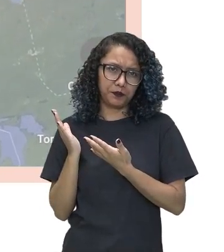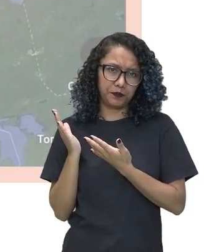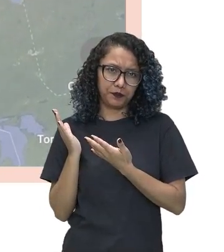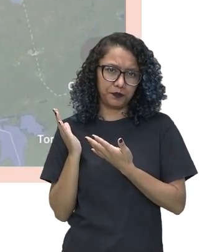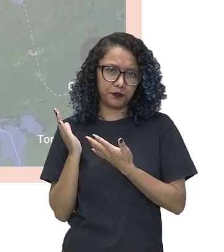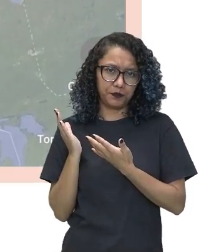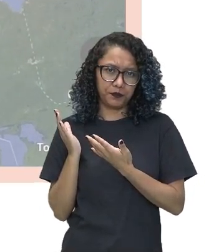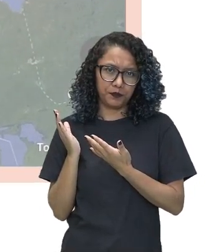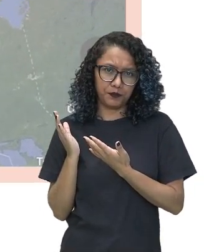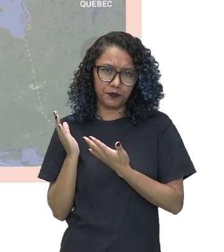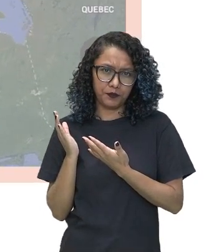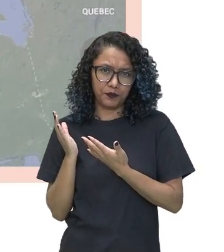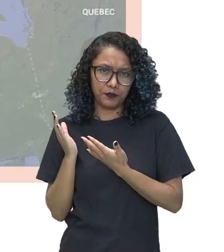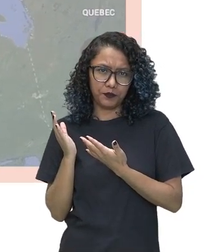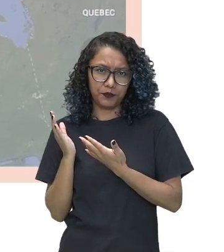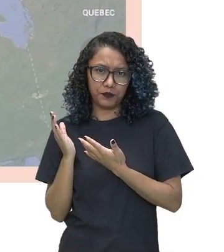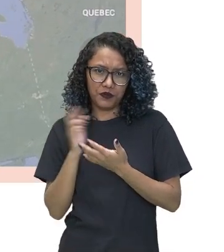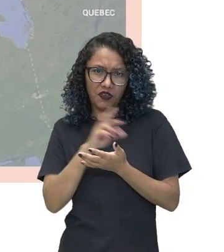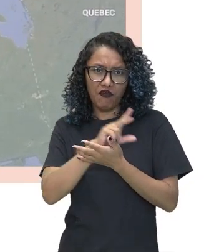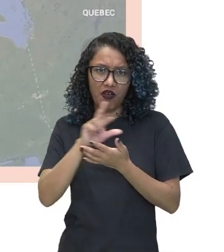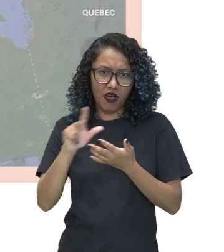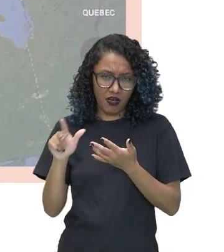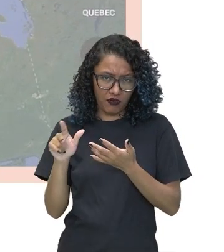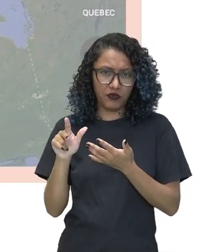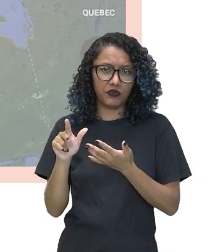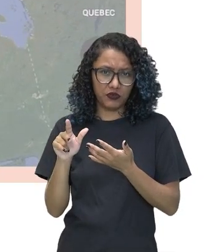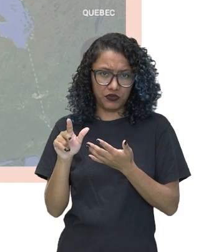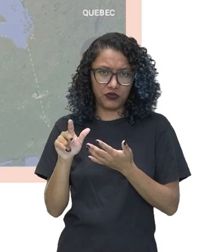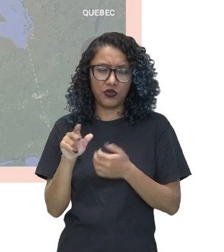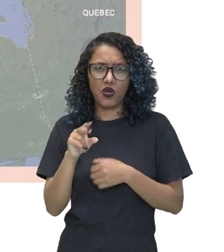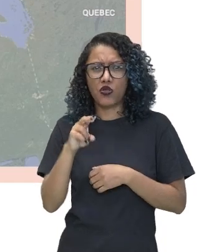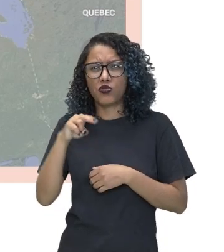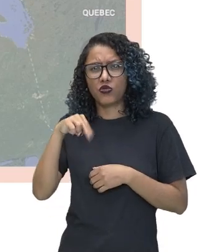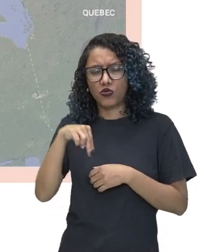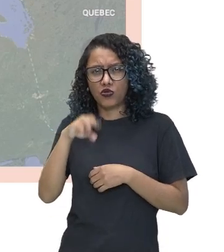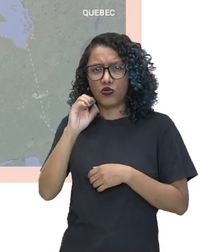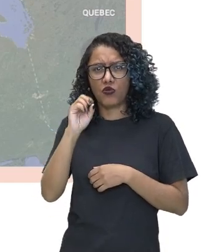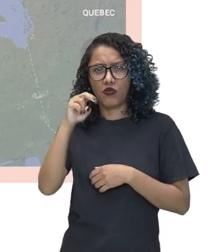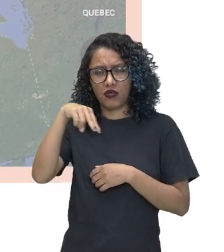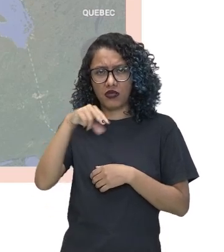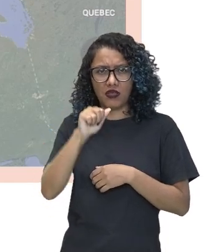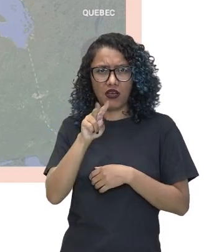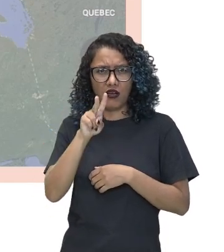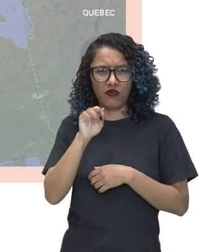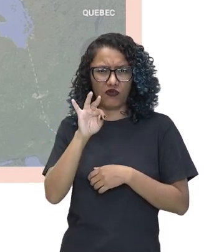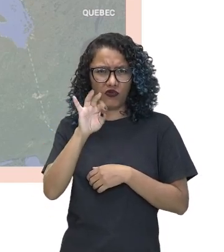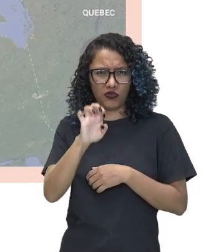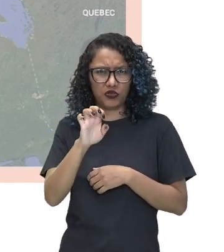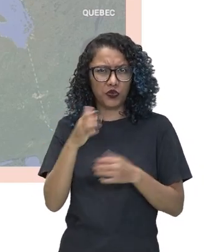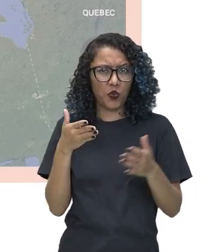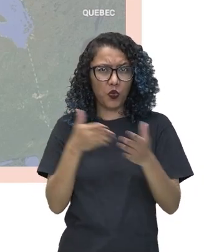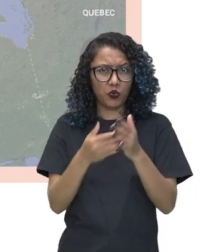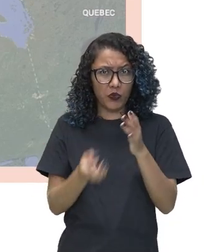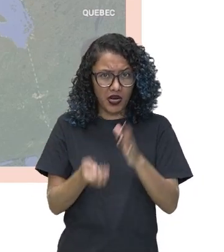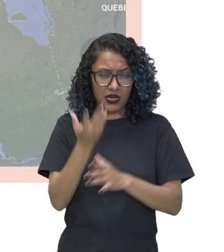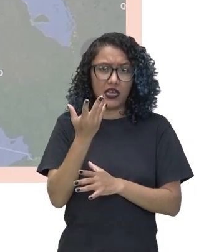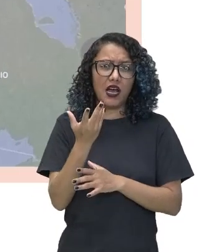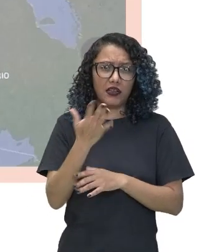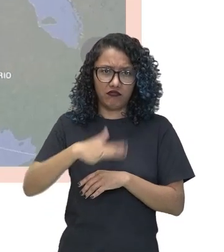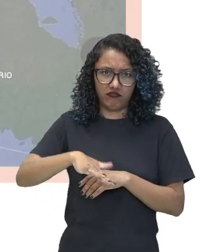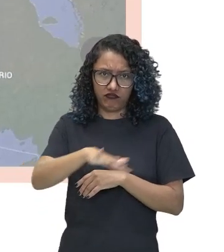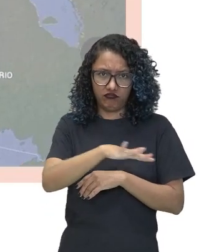Britânica, Nunavut, que é inclusive a última província a ser criada dentro do Canadá. Depois a gente